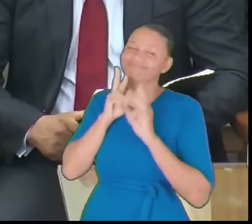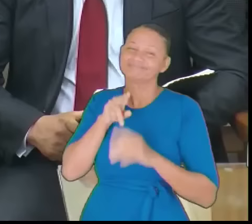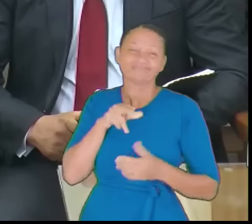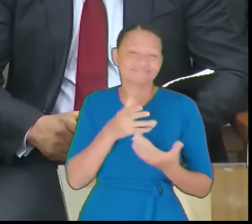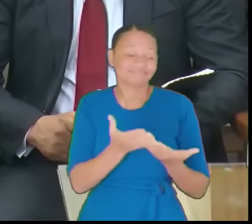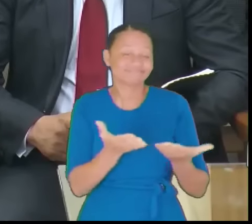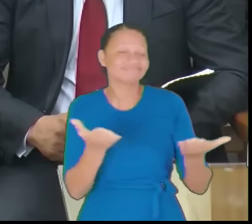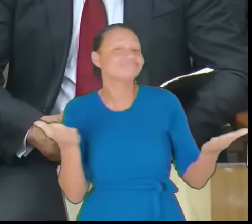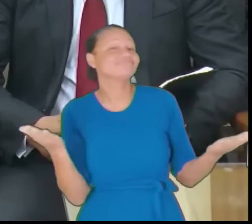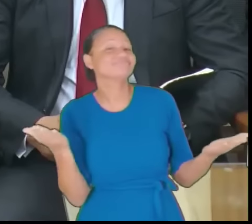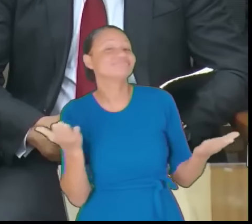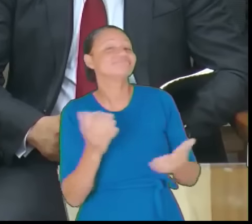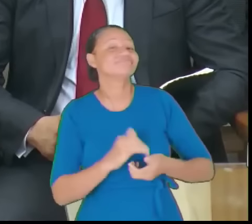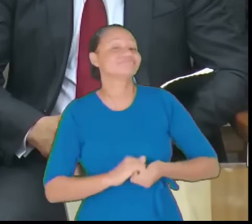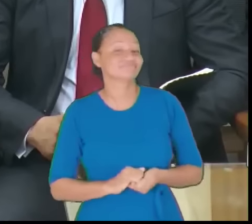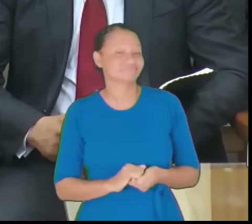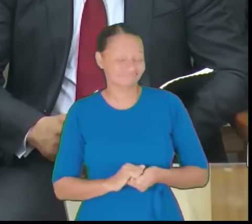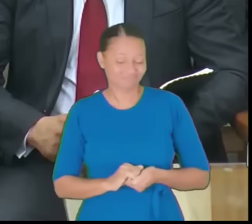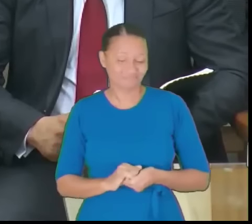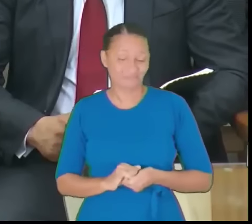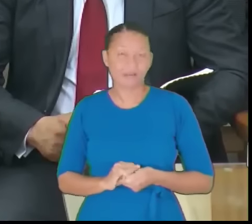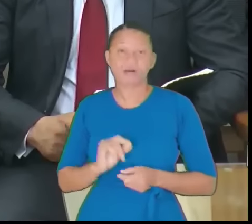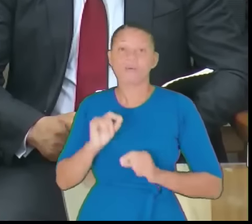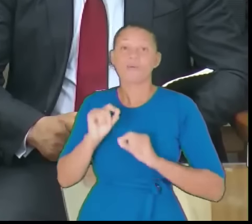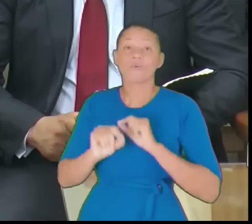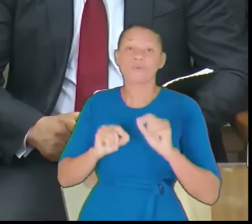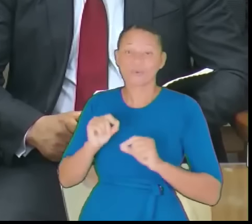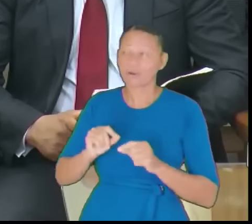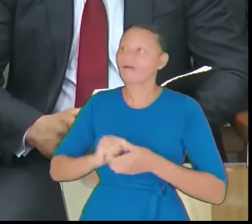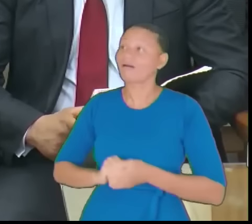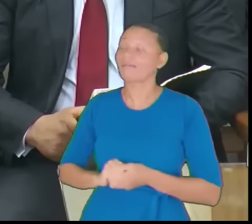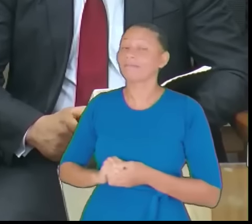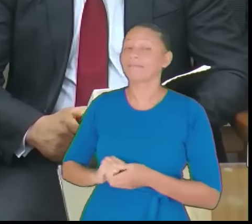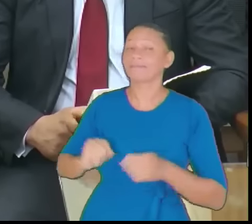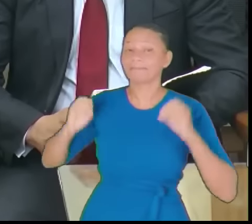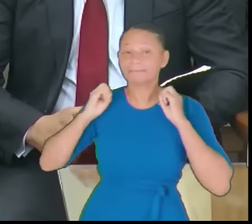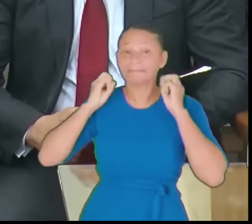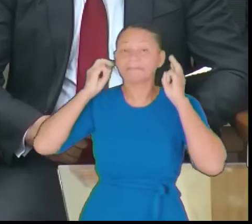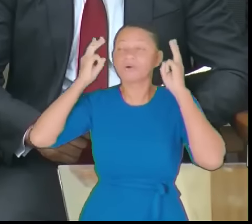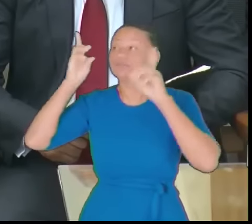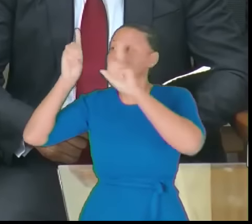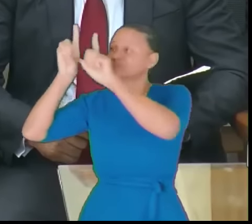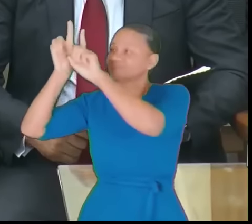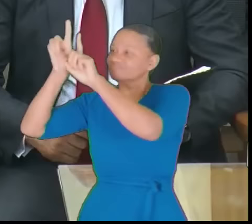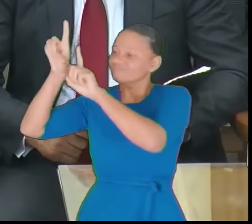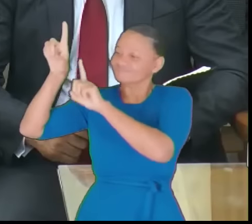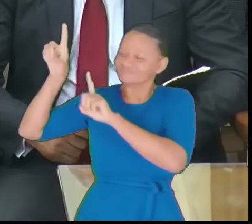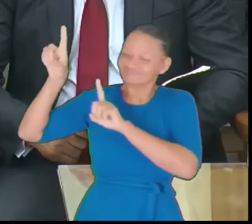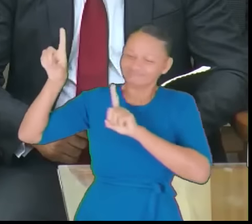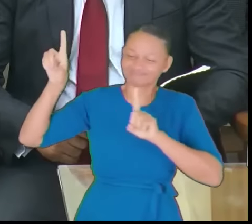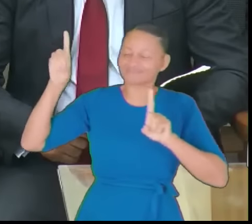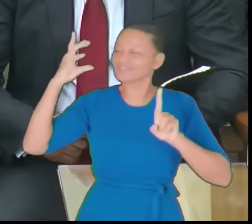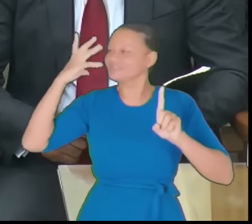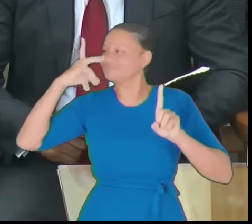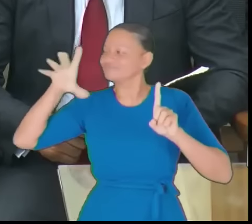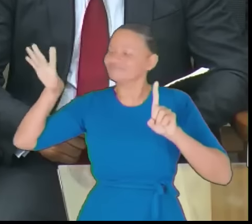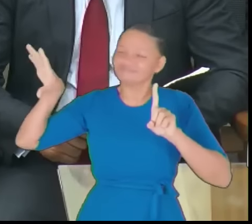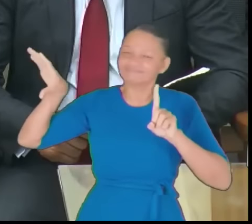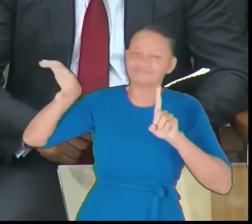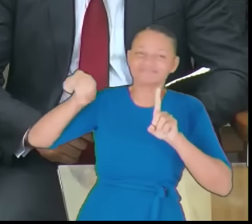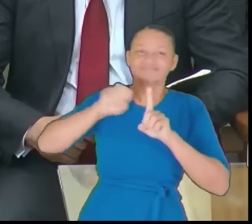resultado, quando Moisés saía da presença de Deus, a beleza de Deus, a